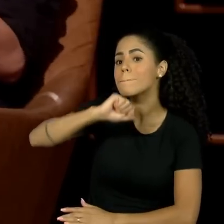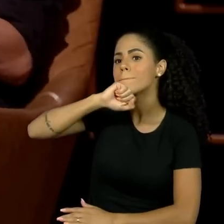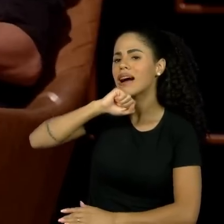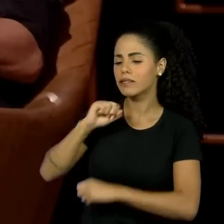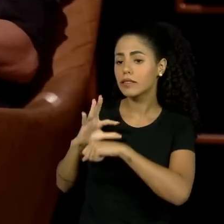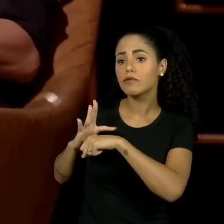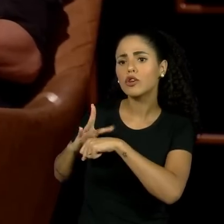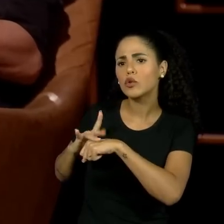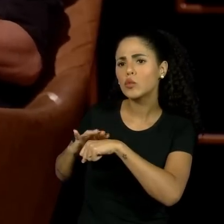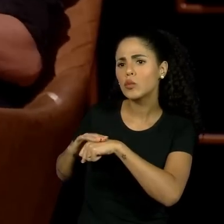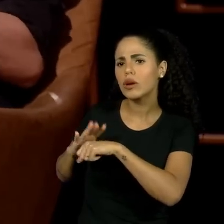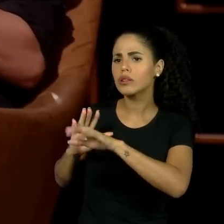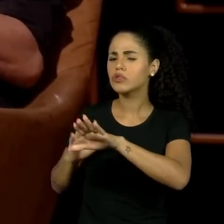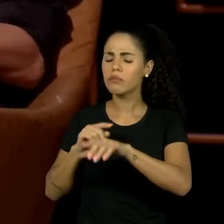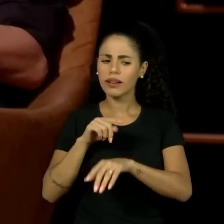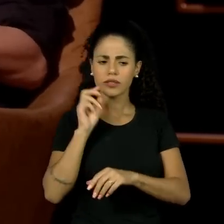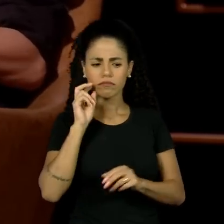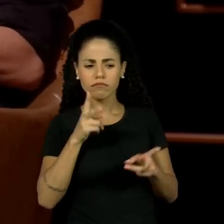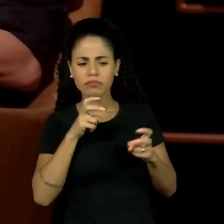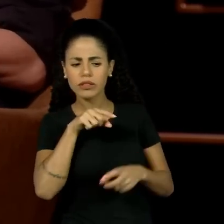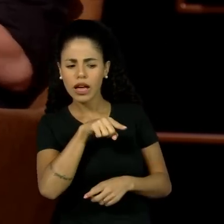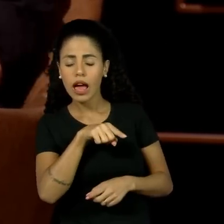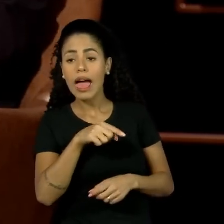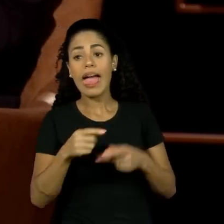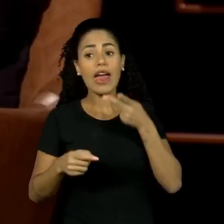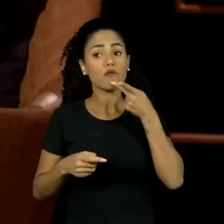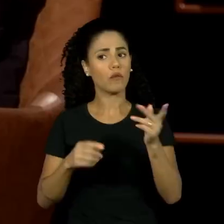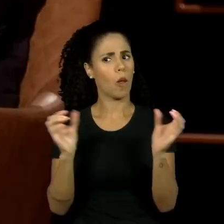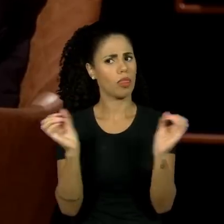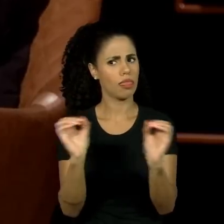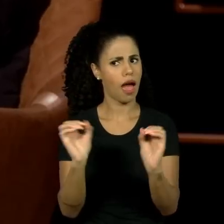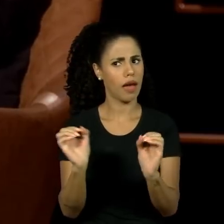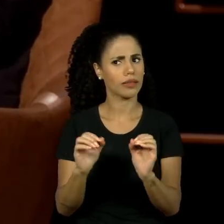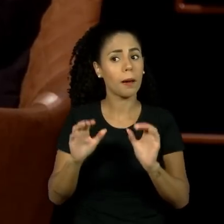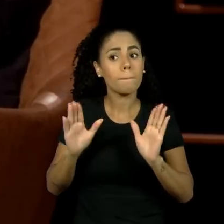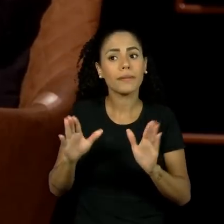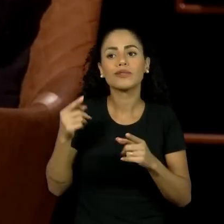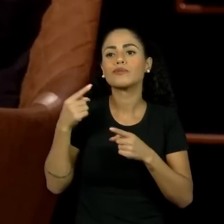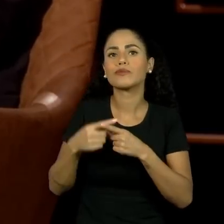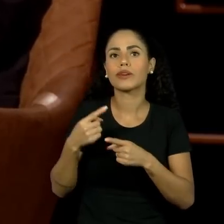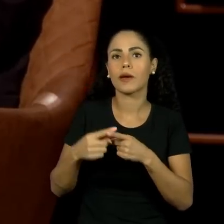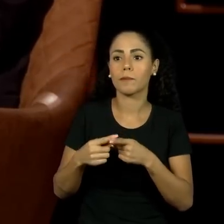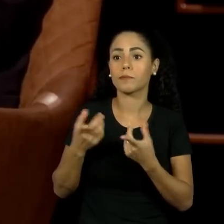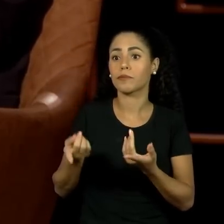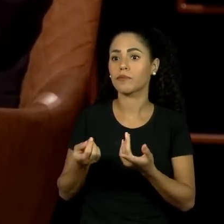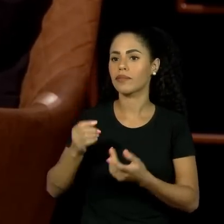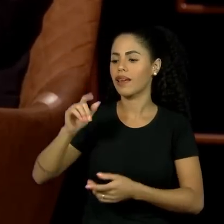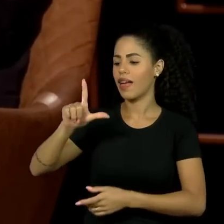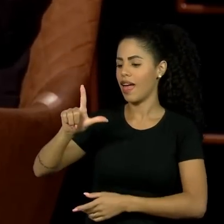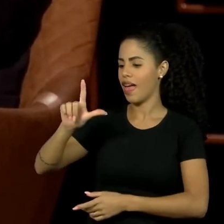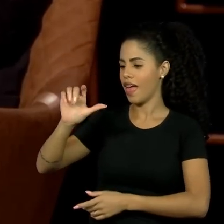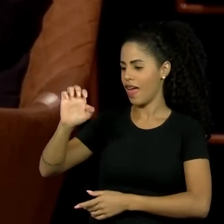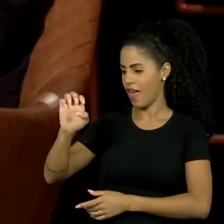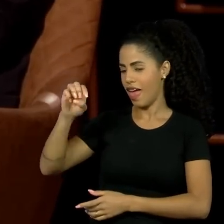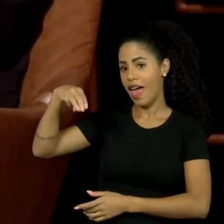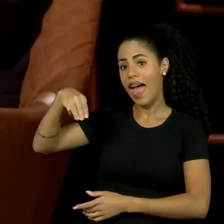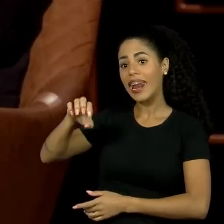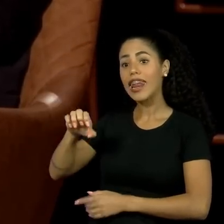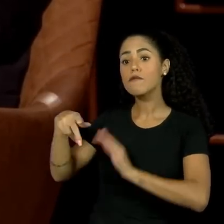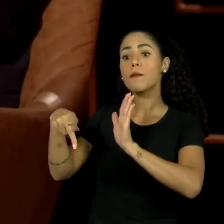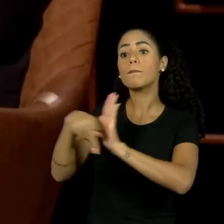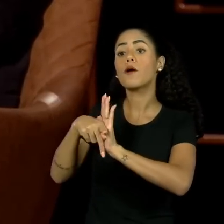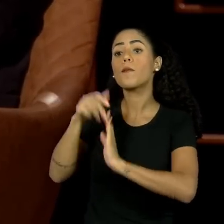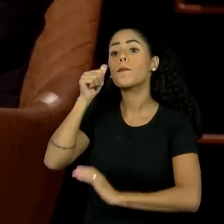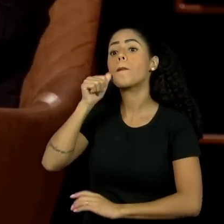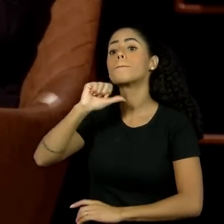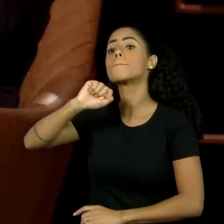Ele nunca falou nada, mas eu sempre senti, porque Guilherme Leme é o nome da minha mãe, o Leme é da minha mãe, eu tinha o